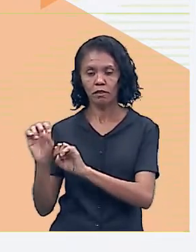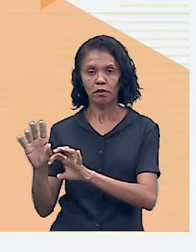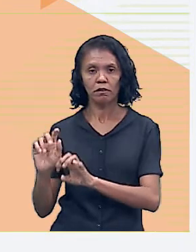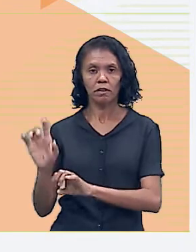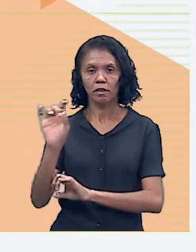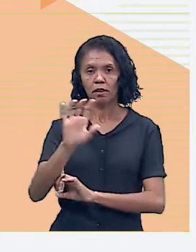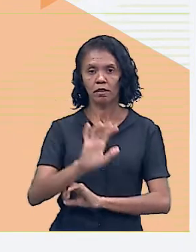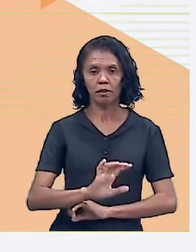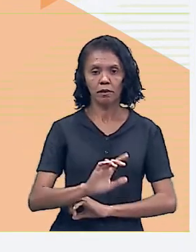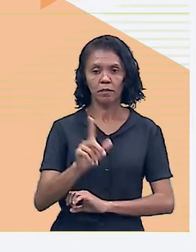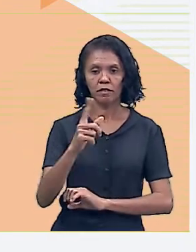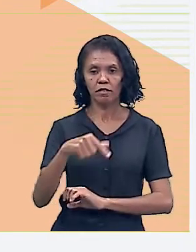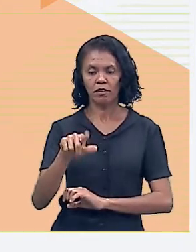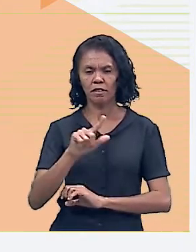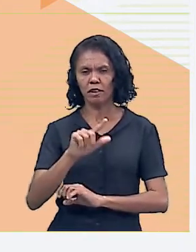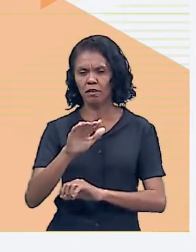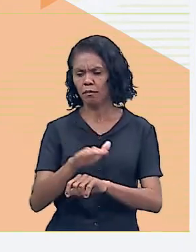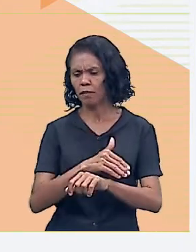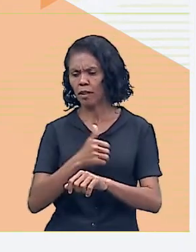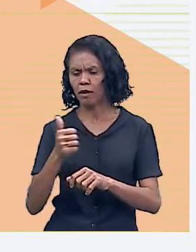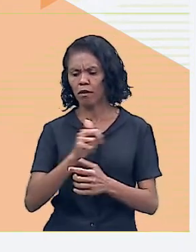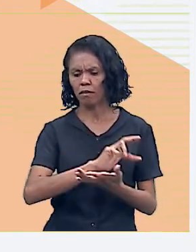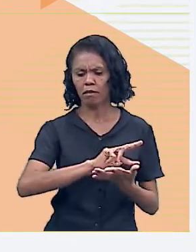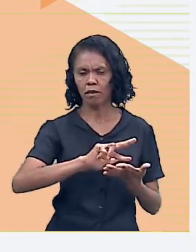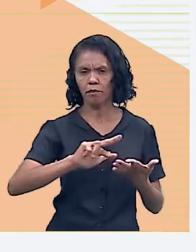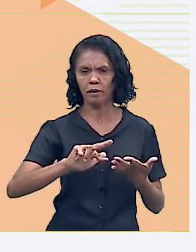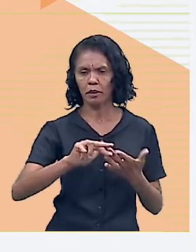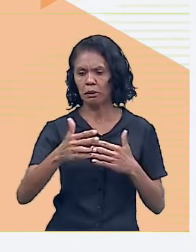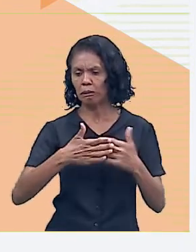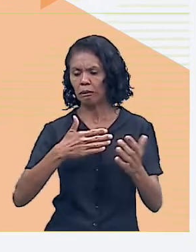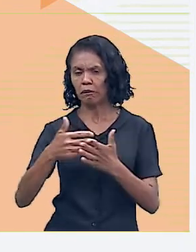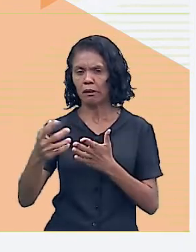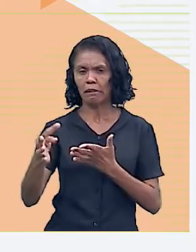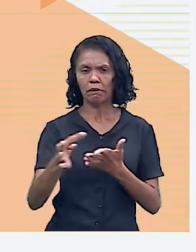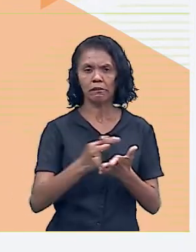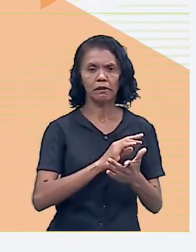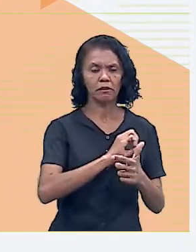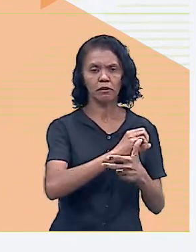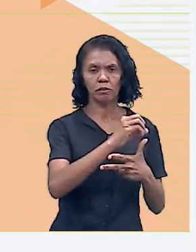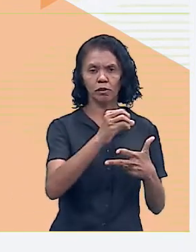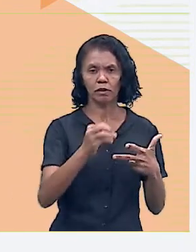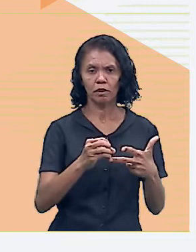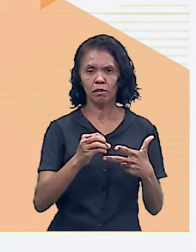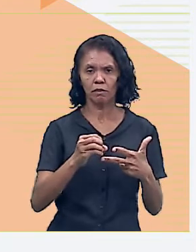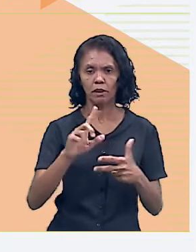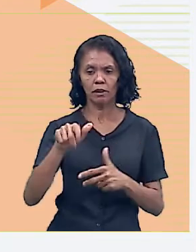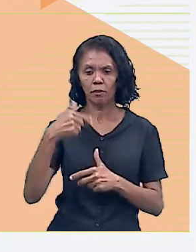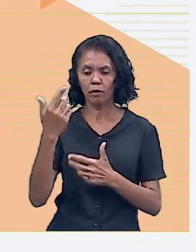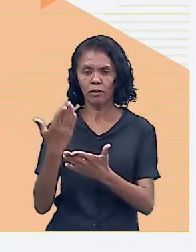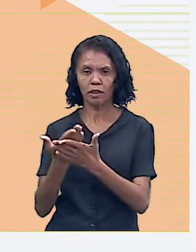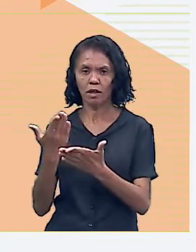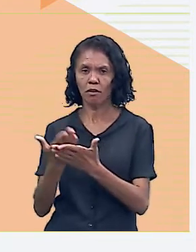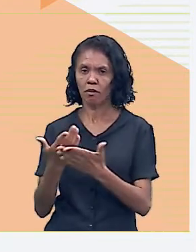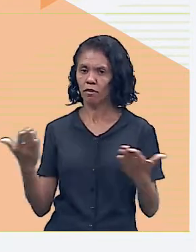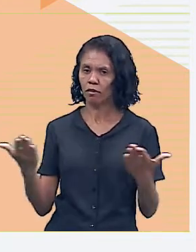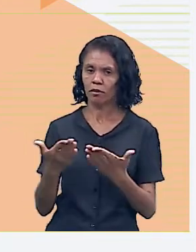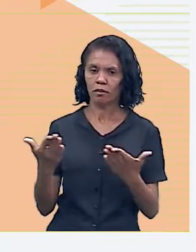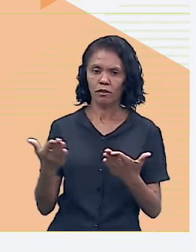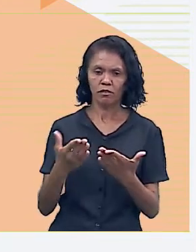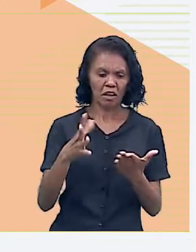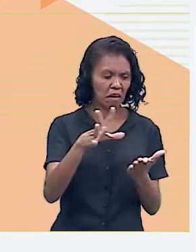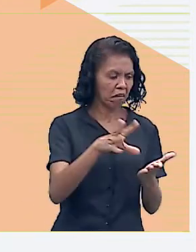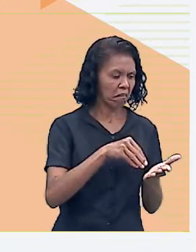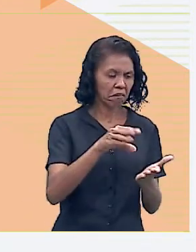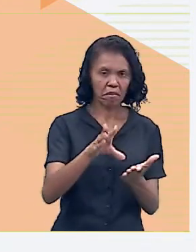exclusivos que vocês poderão utilizar em qualquer texto do Enem então depois da aula de hoje você não precisa mais